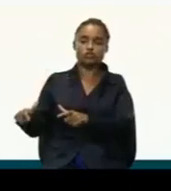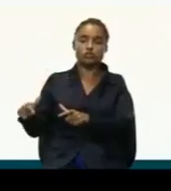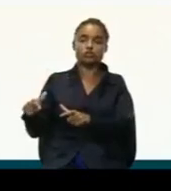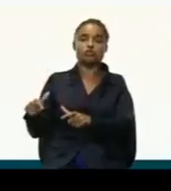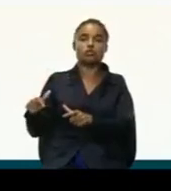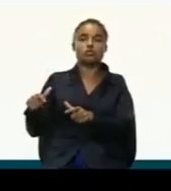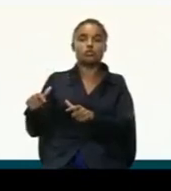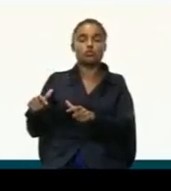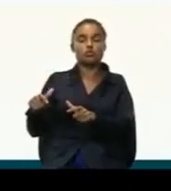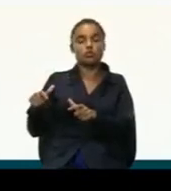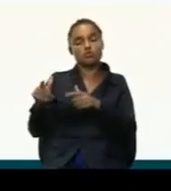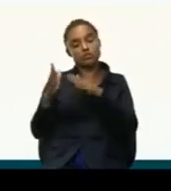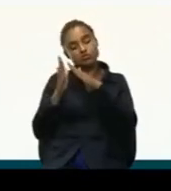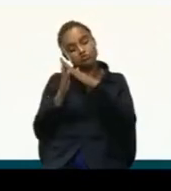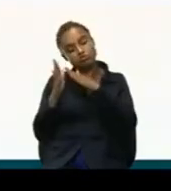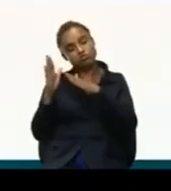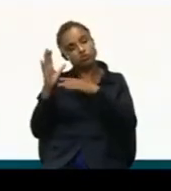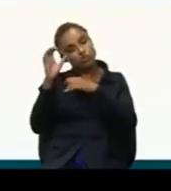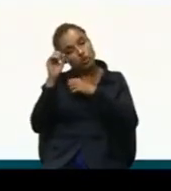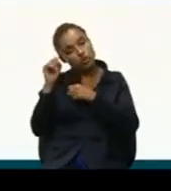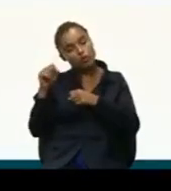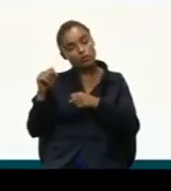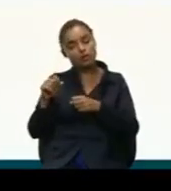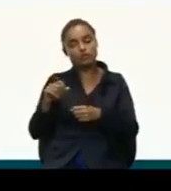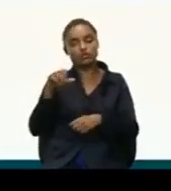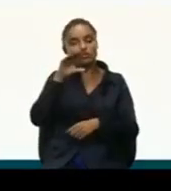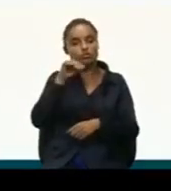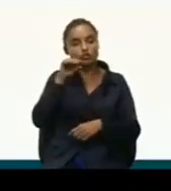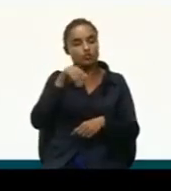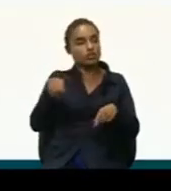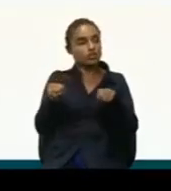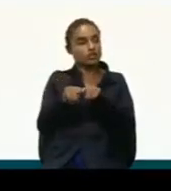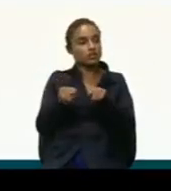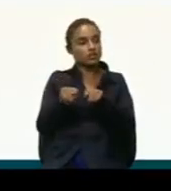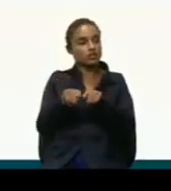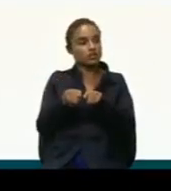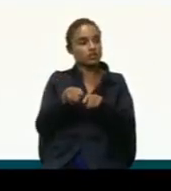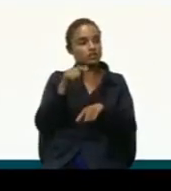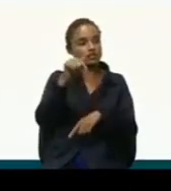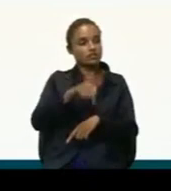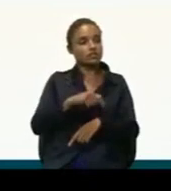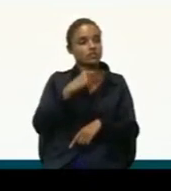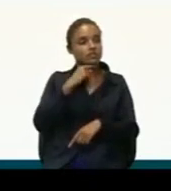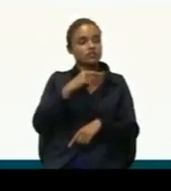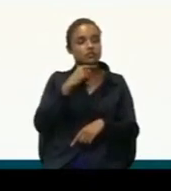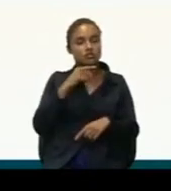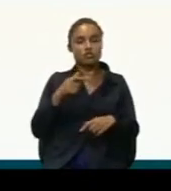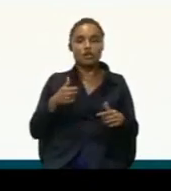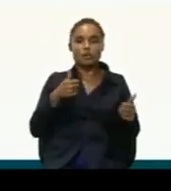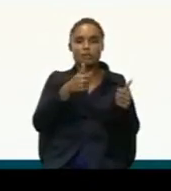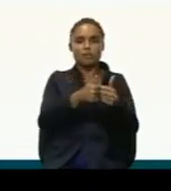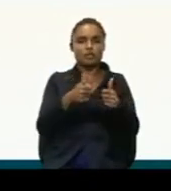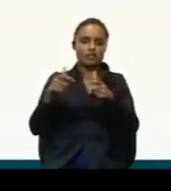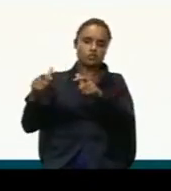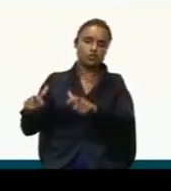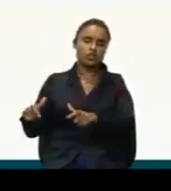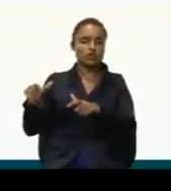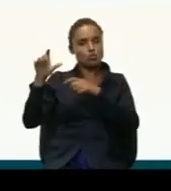refeições, tá? Até que seria um tanto quanto inconveniente você ter o vestiário